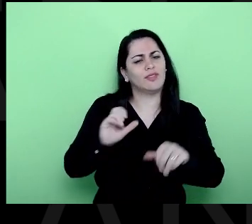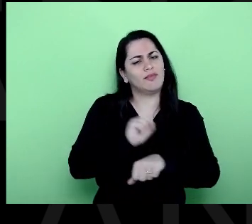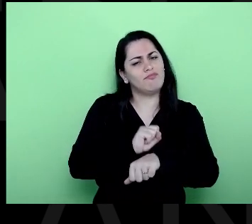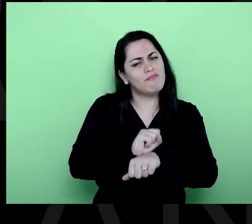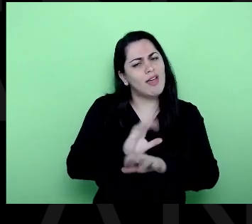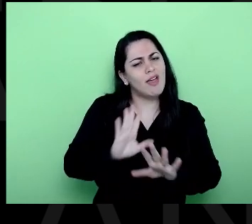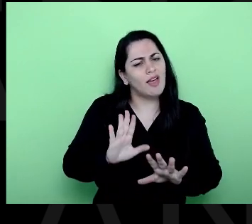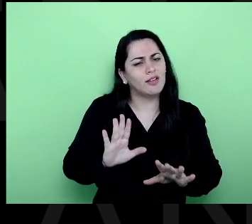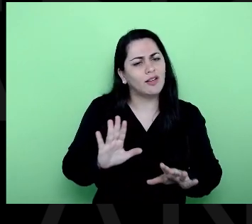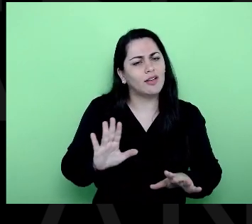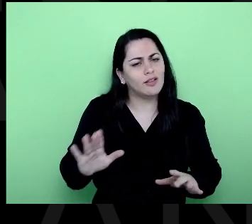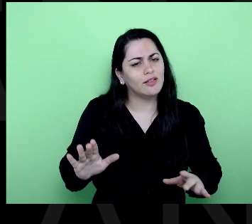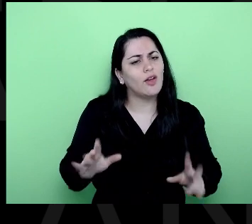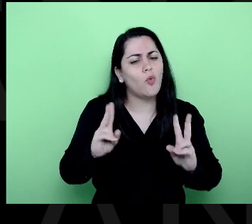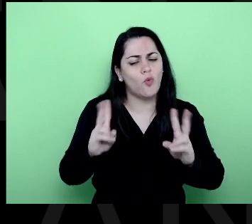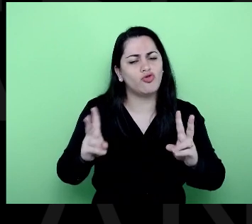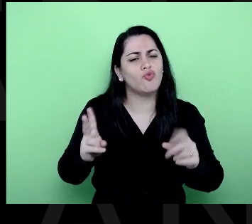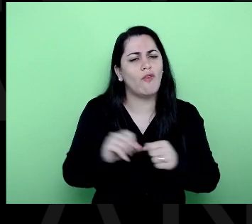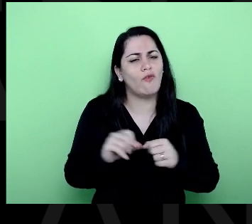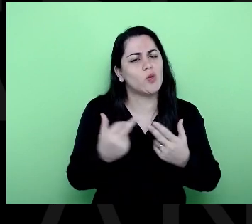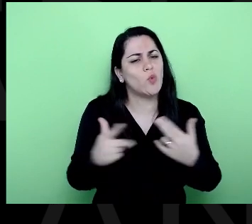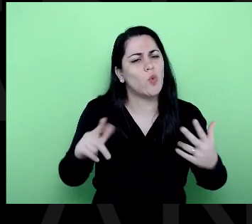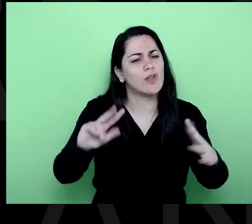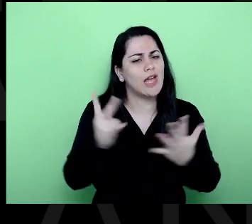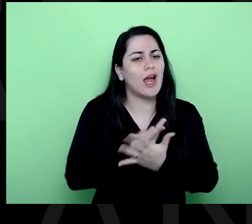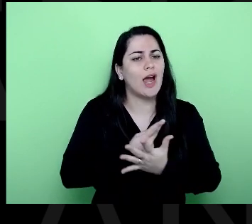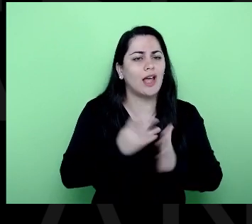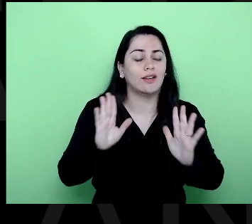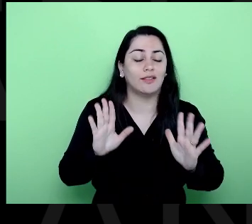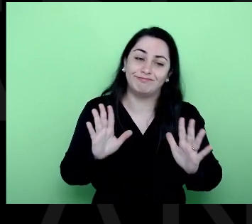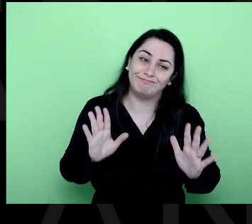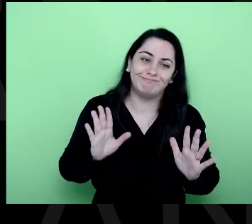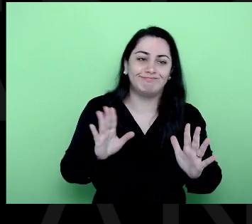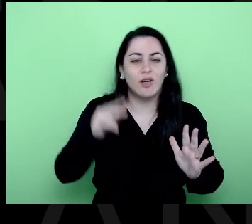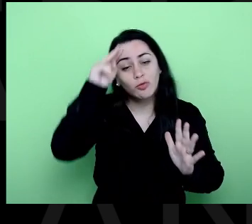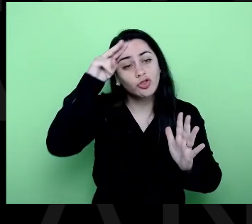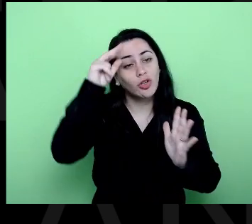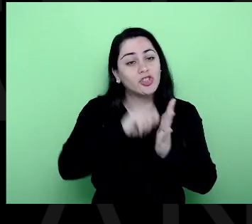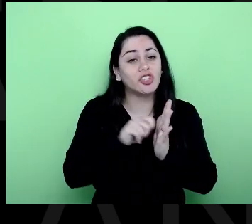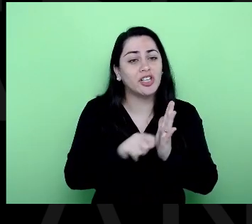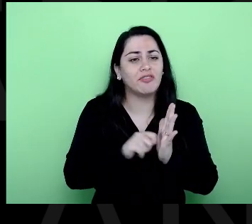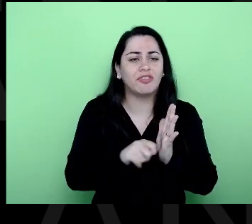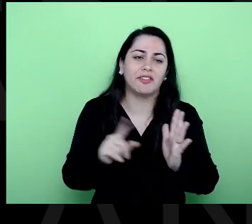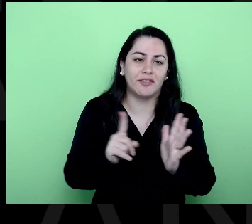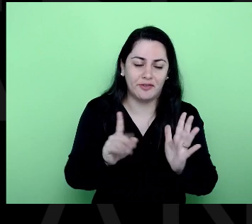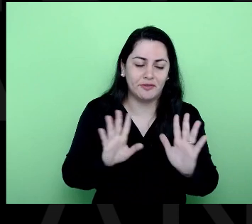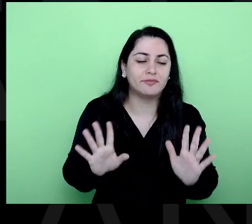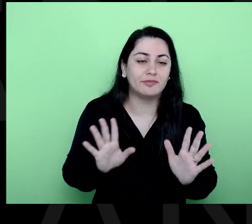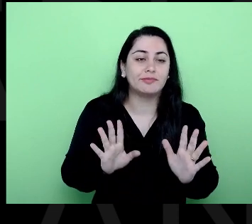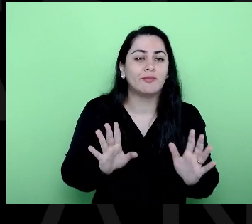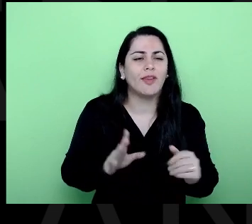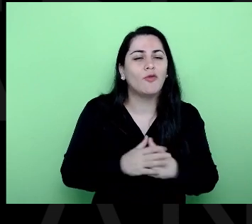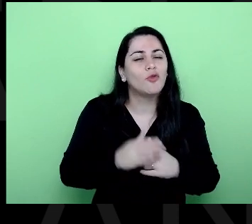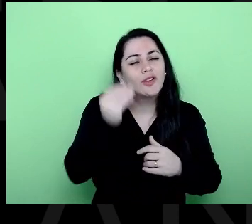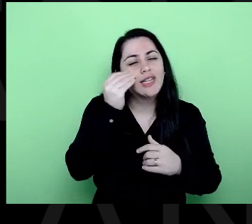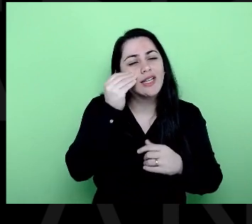em atividade ainda. Vamos ver. Eu acho que é essa exceção. Acho que pode. Vou dar uma roubadinha para o meu